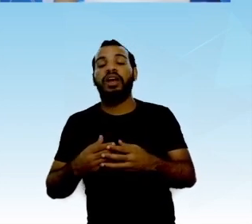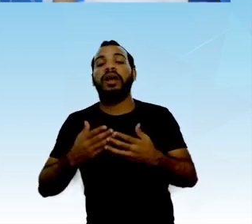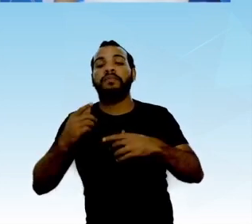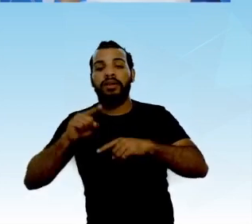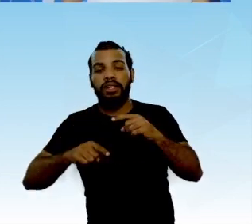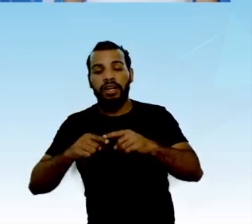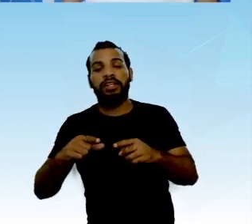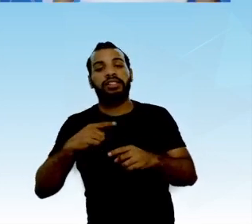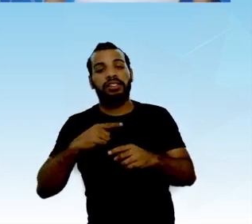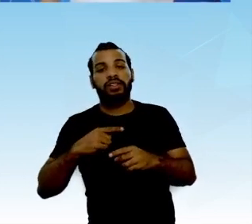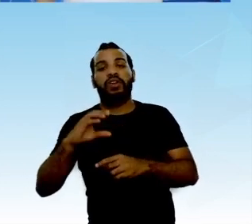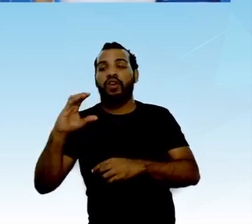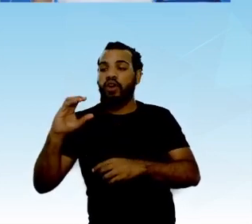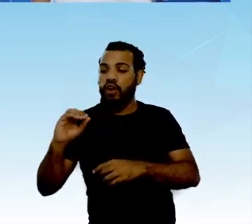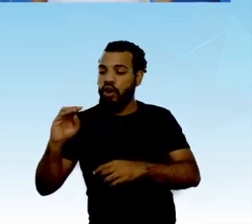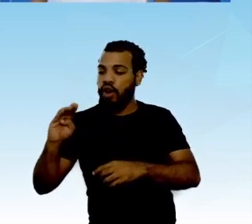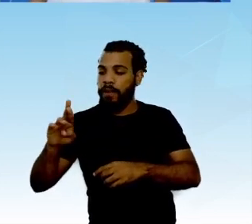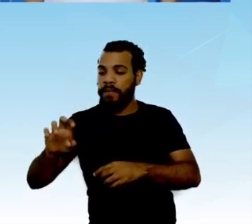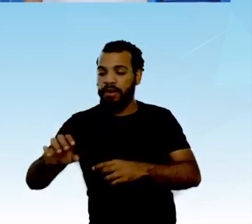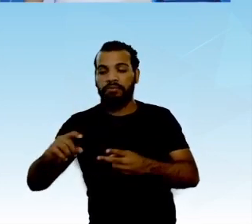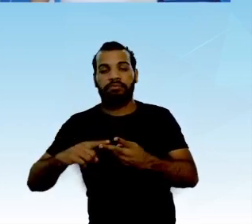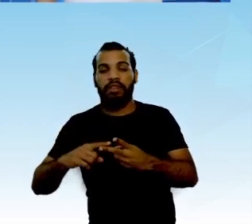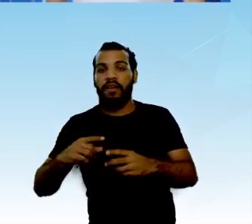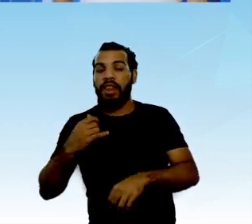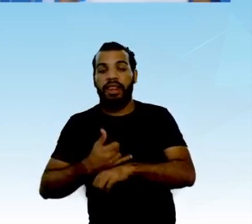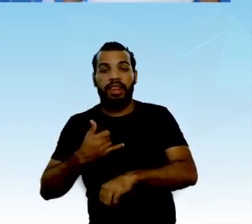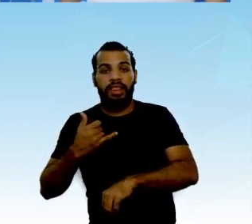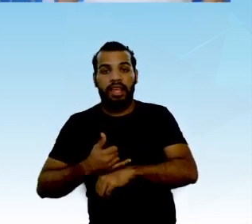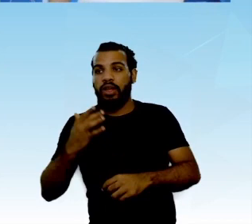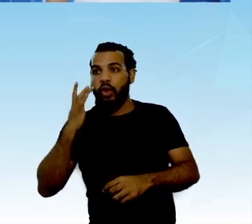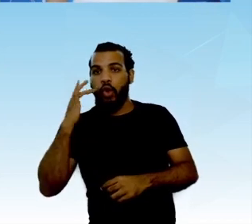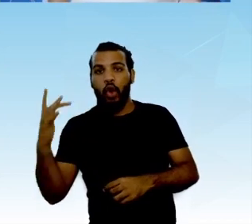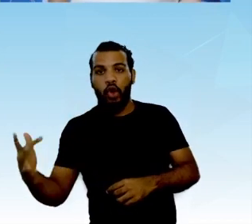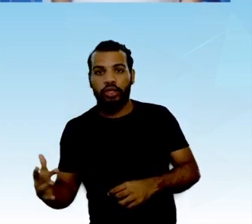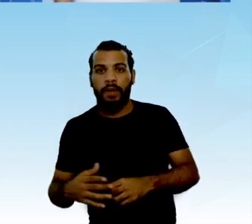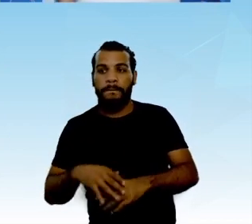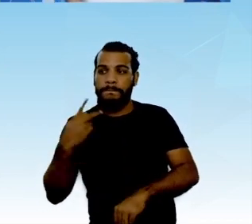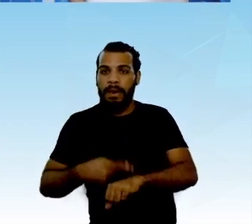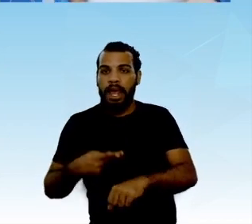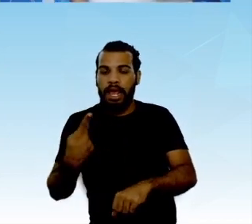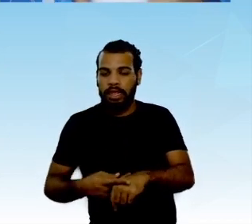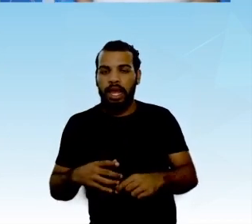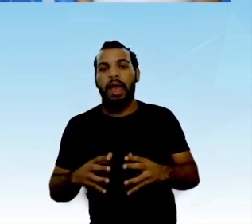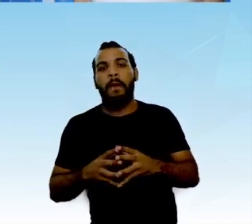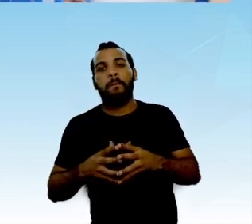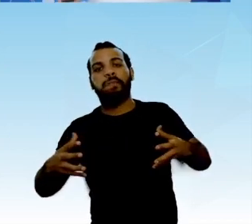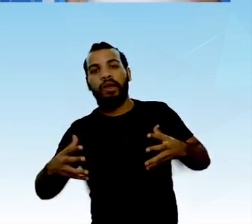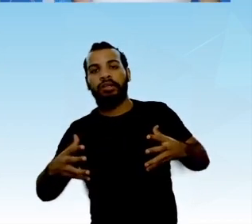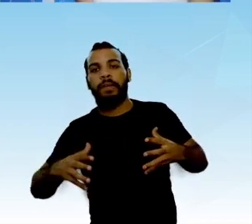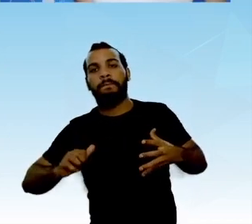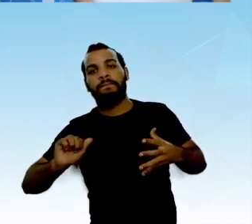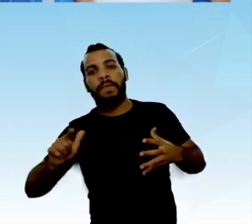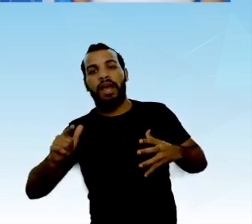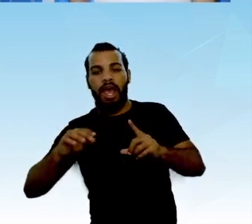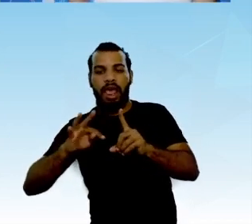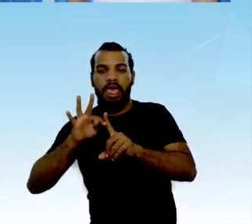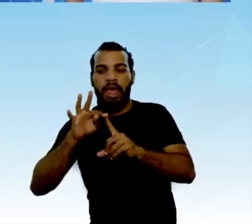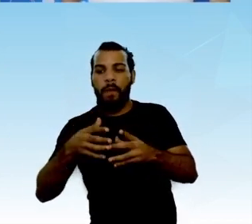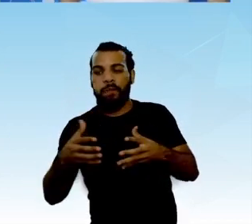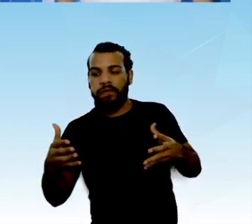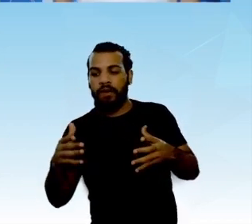coeficiente. O cobre, o latão, o ouro, cada um dilata mais ou menos da fonte